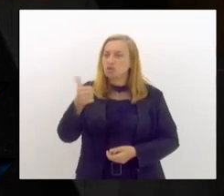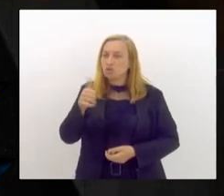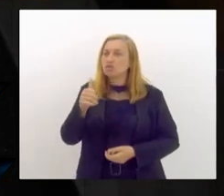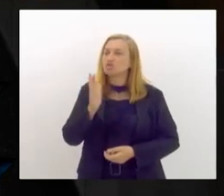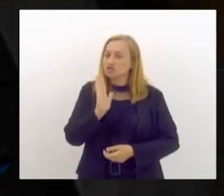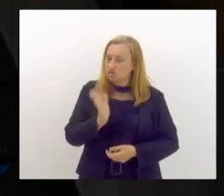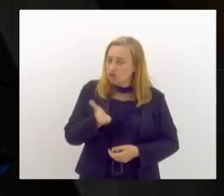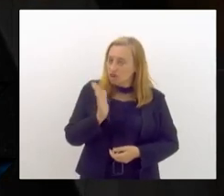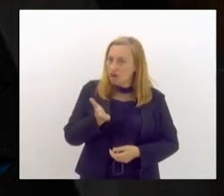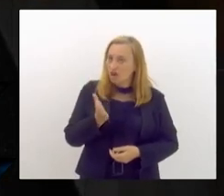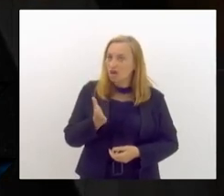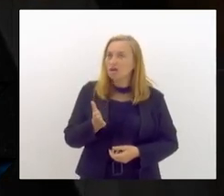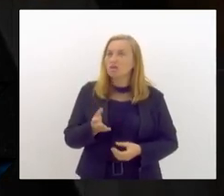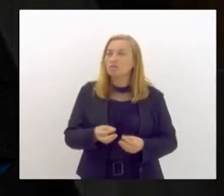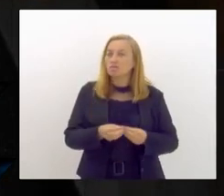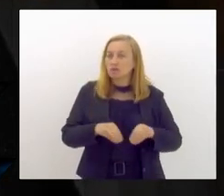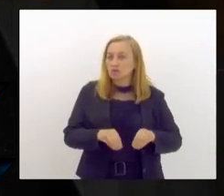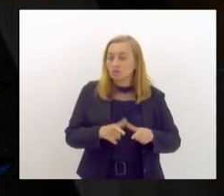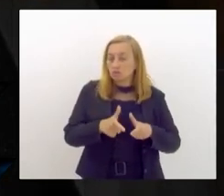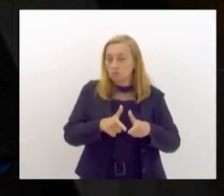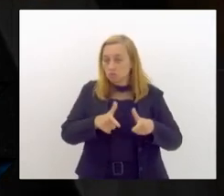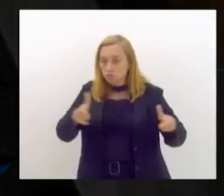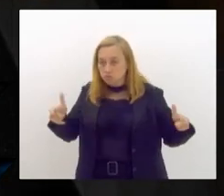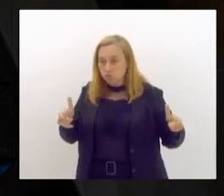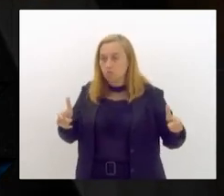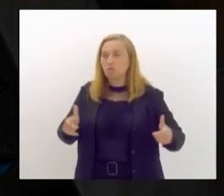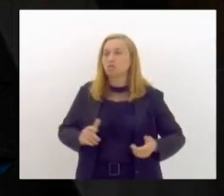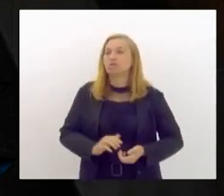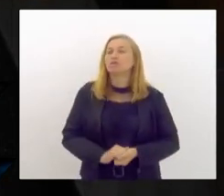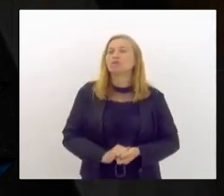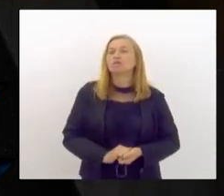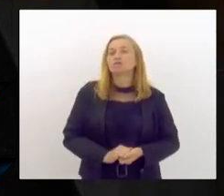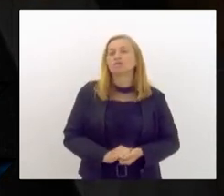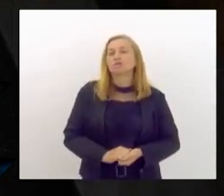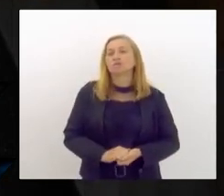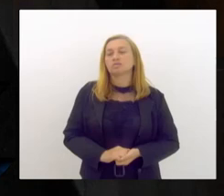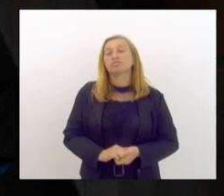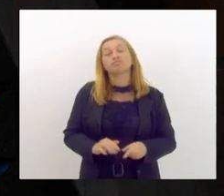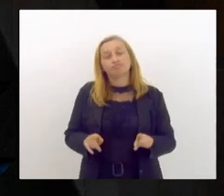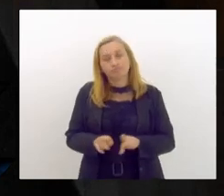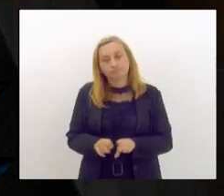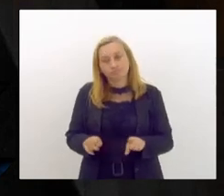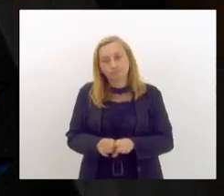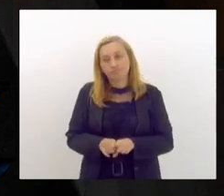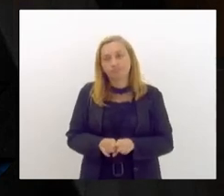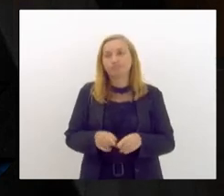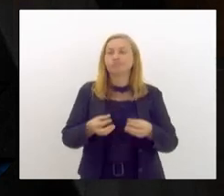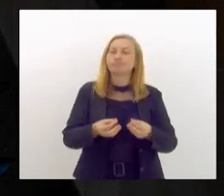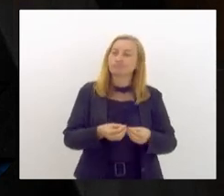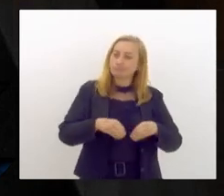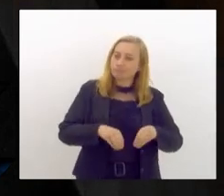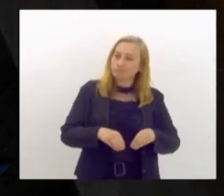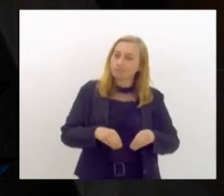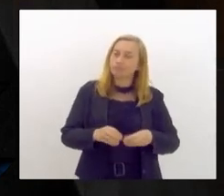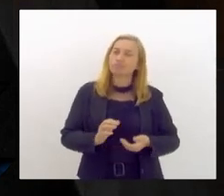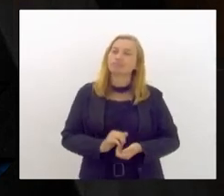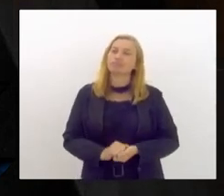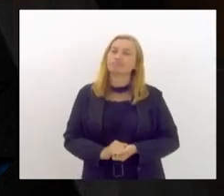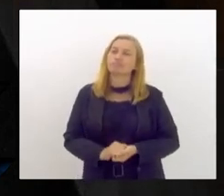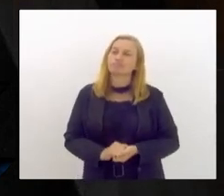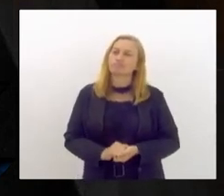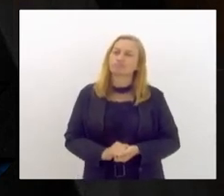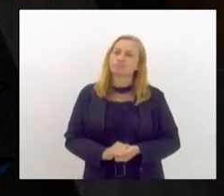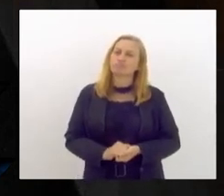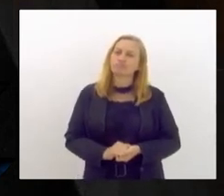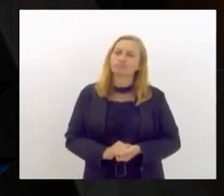tinha sido uma tragédia mais ampla, né, que também atingiu parte